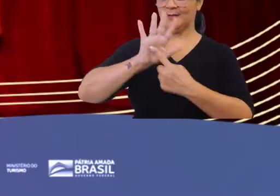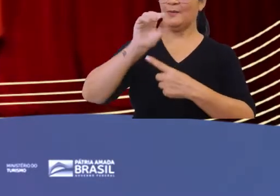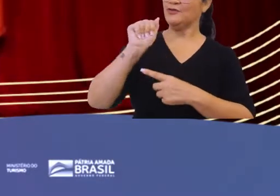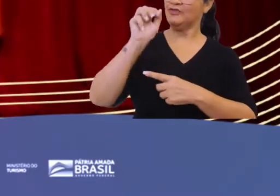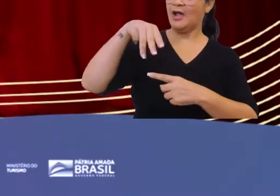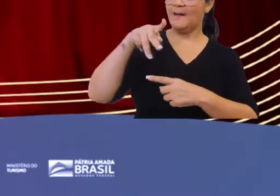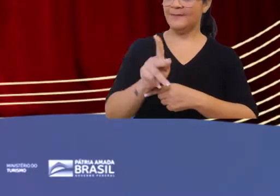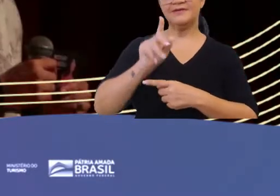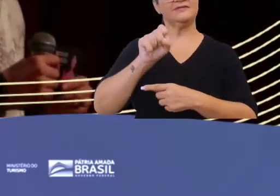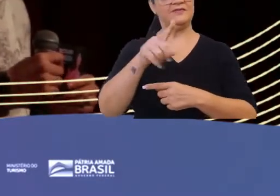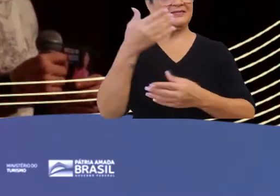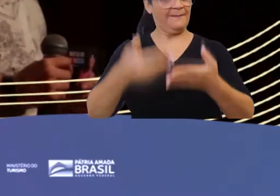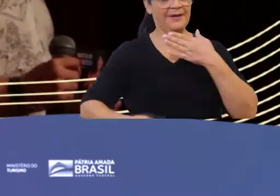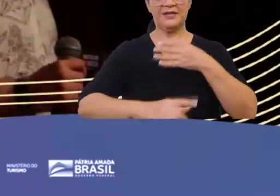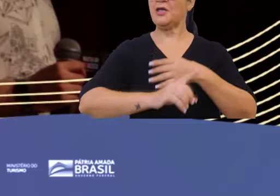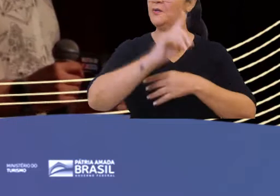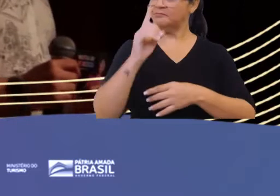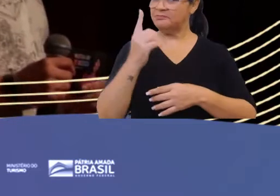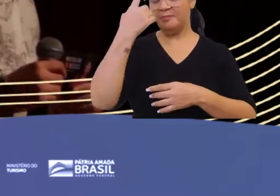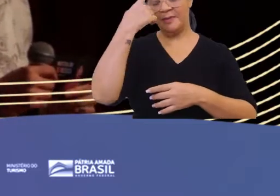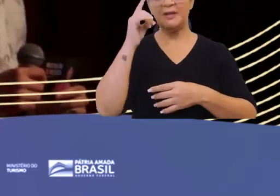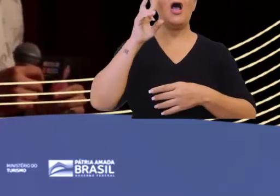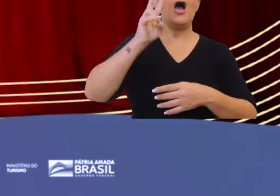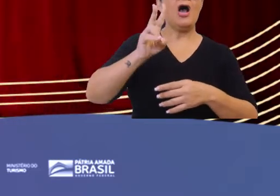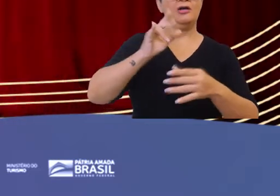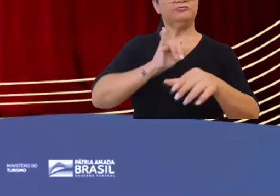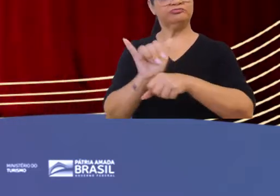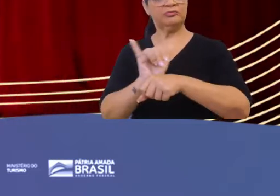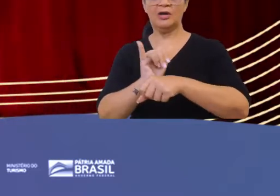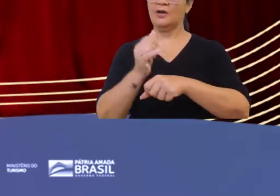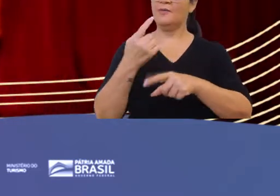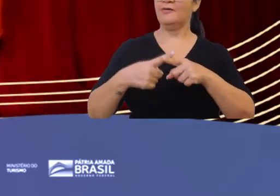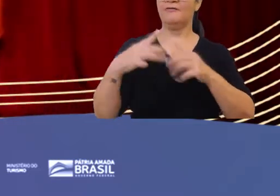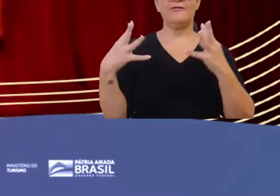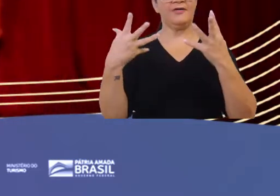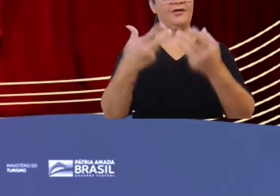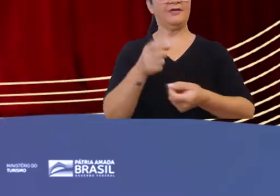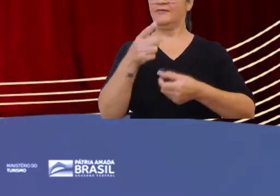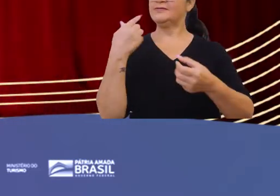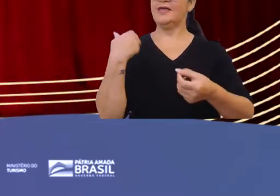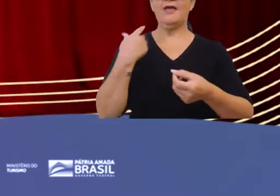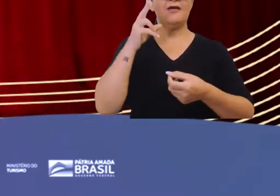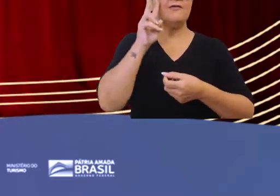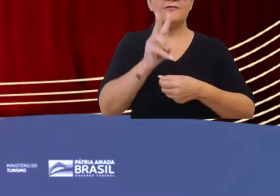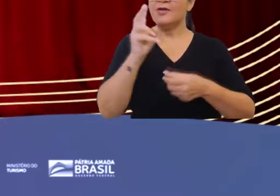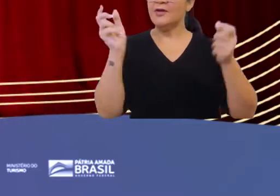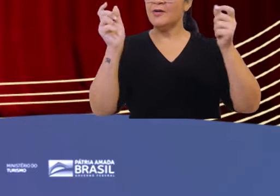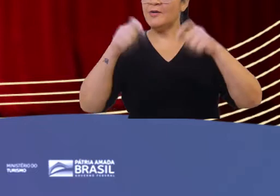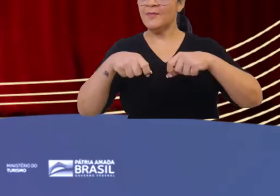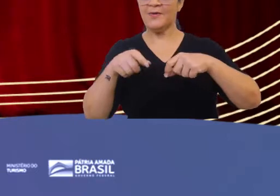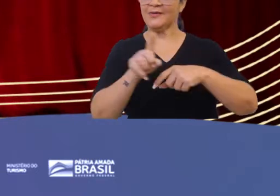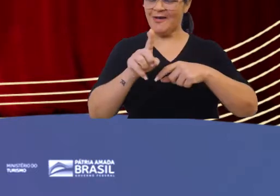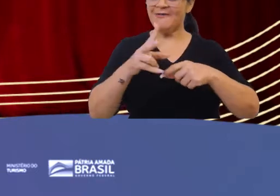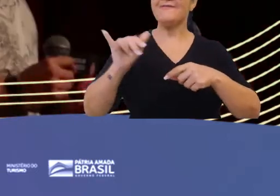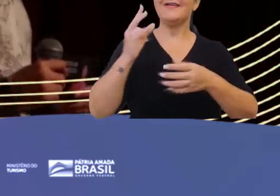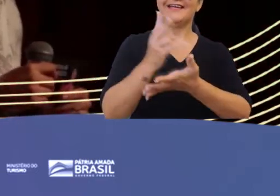terceira Mostra AMP. Se você perdeu o primeiro dia, dá uma olhadinha no nosso canal, porque foi incrível, você não pode deixar de ver. E